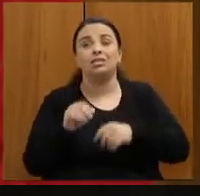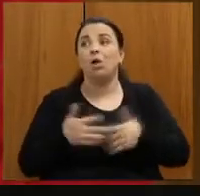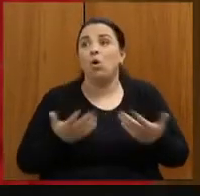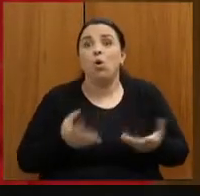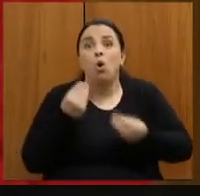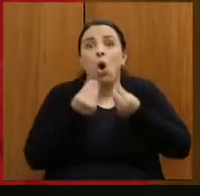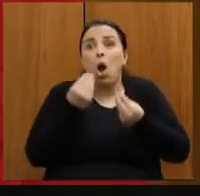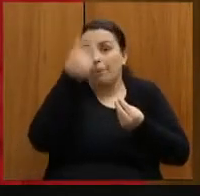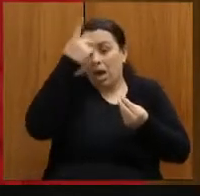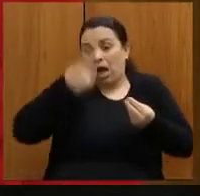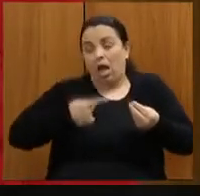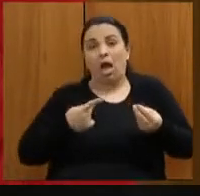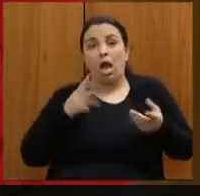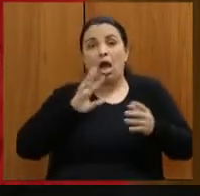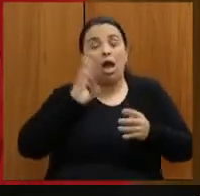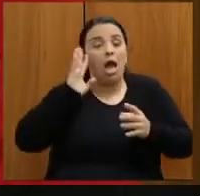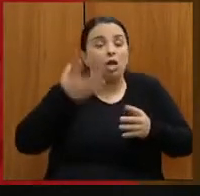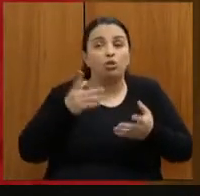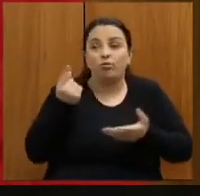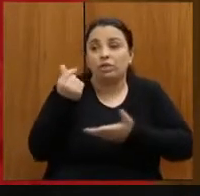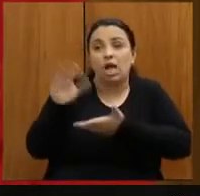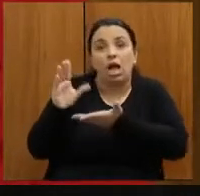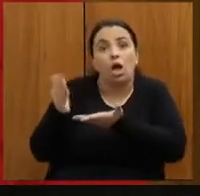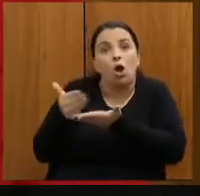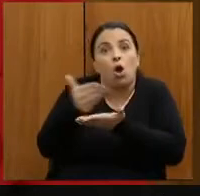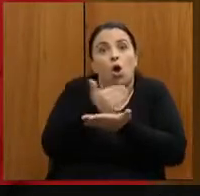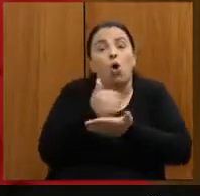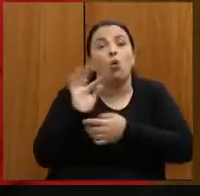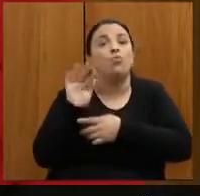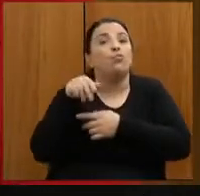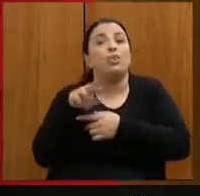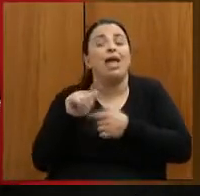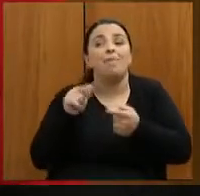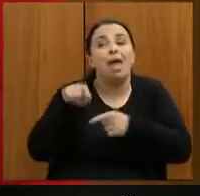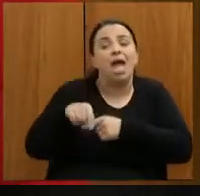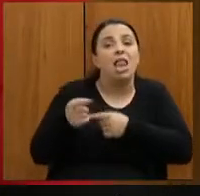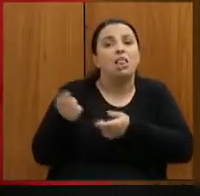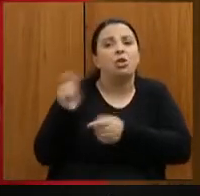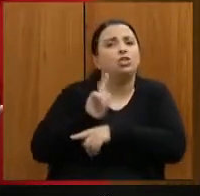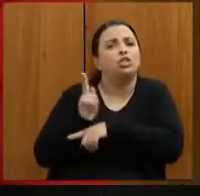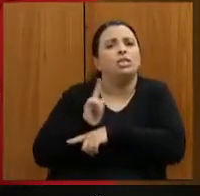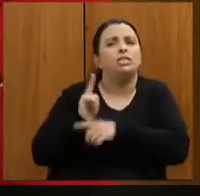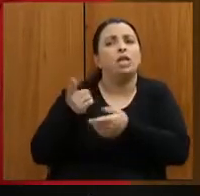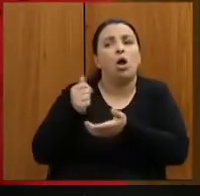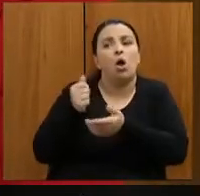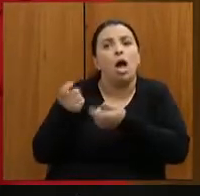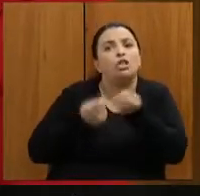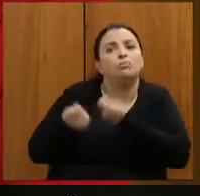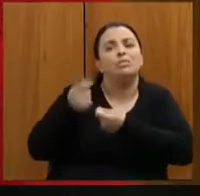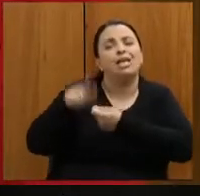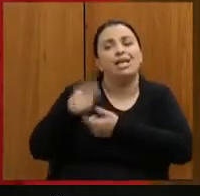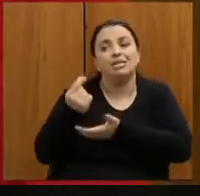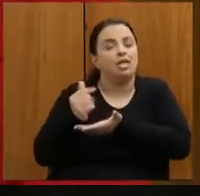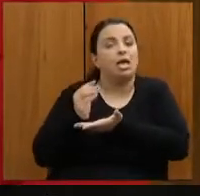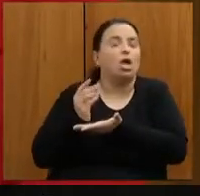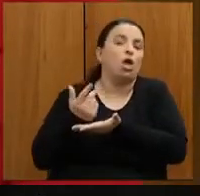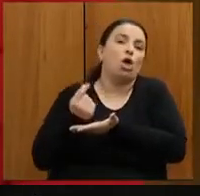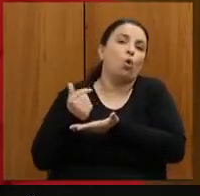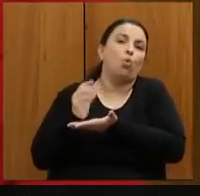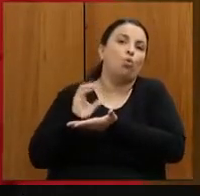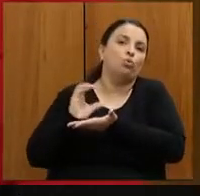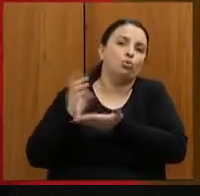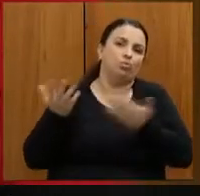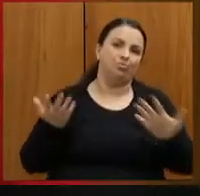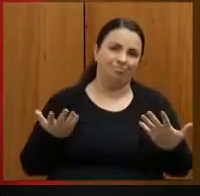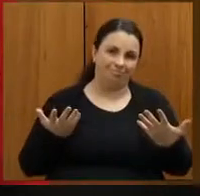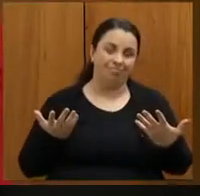do fundeb porque inclusive ela nem gerencia ou administra esses recursos então o secretário se não compreender Eles não estão vindo aqui